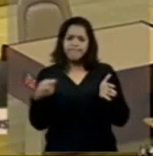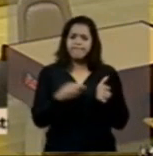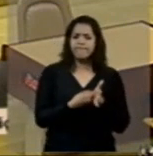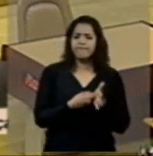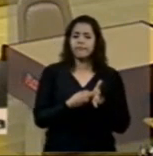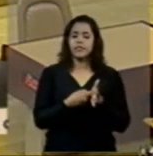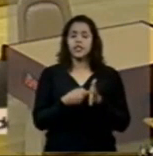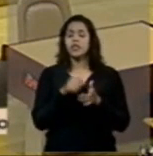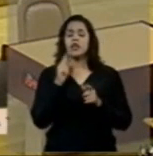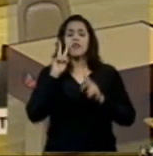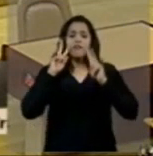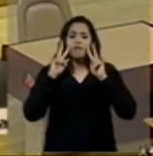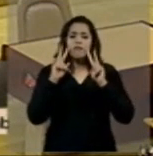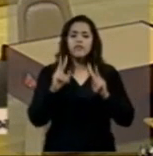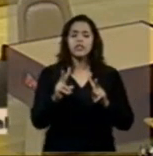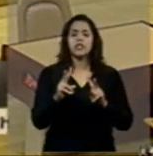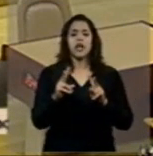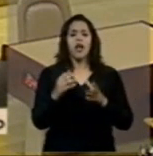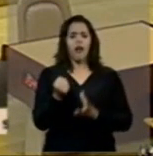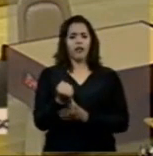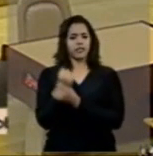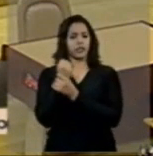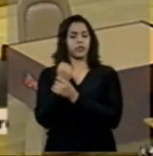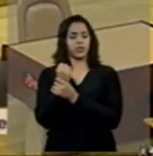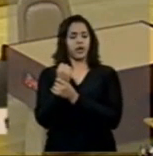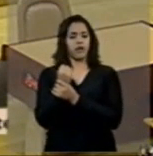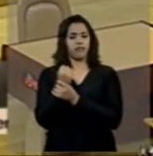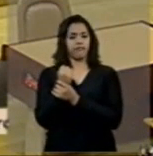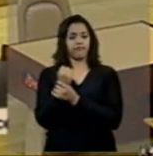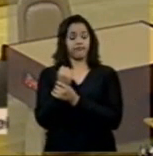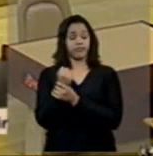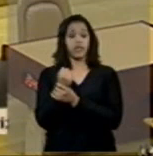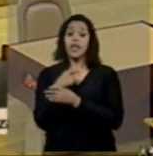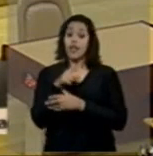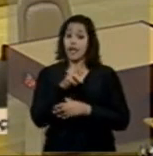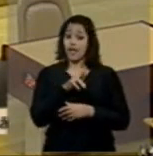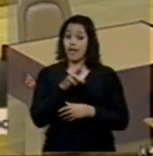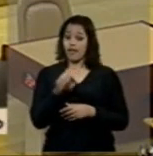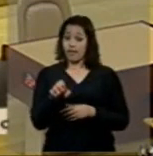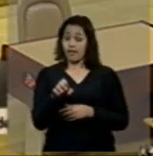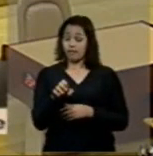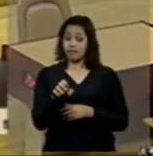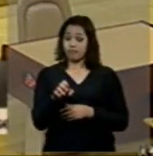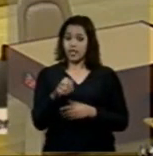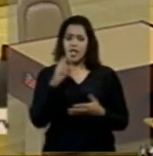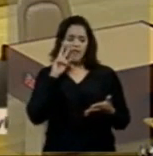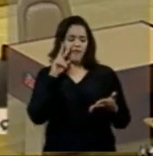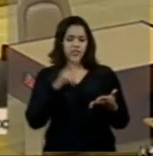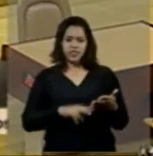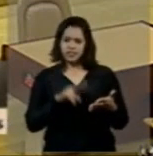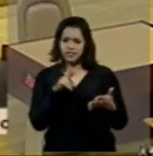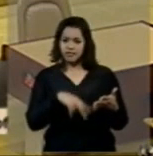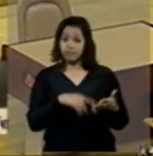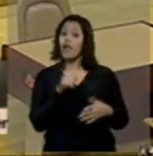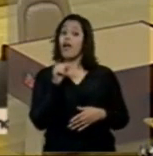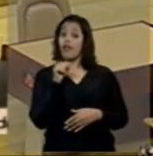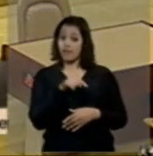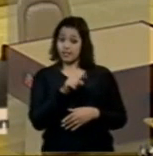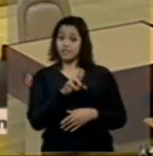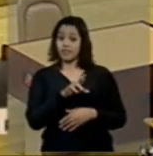visava a quê? A assegurar trânsito a um recurso de revista, este